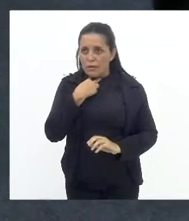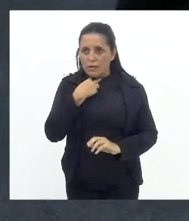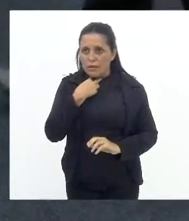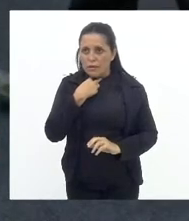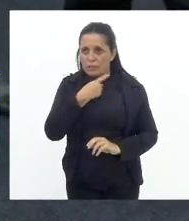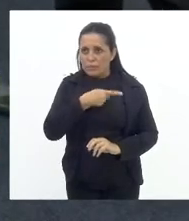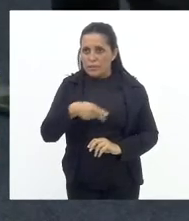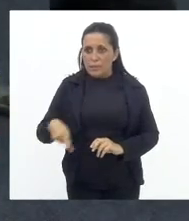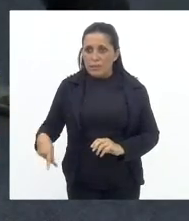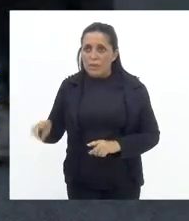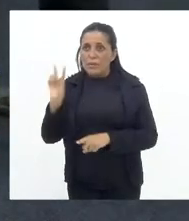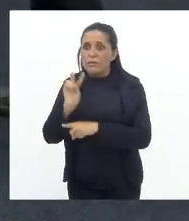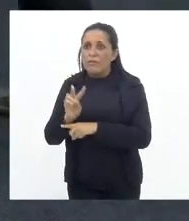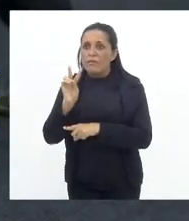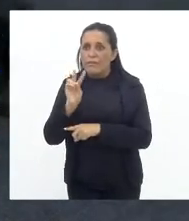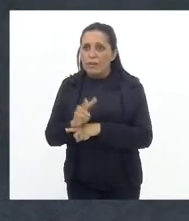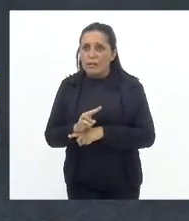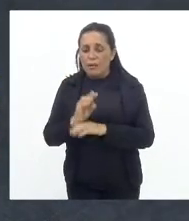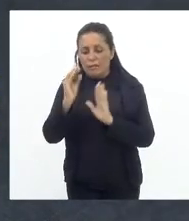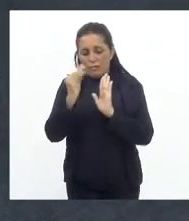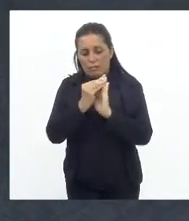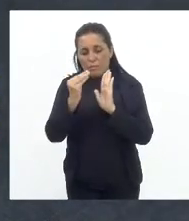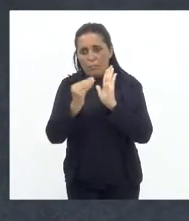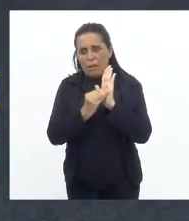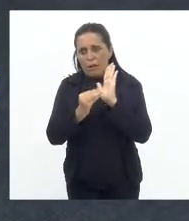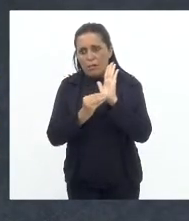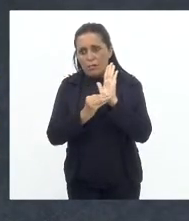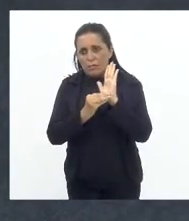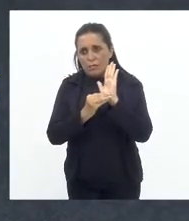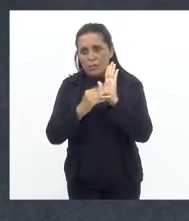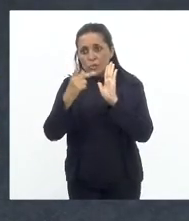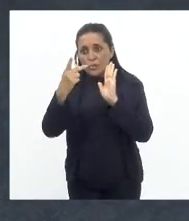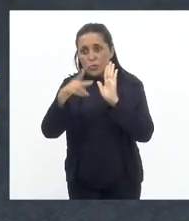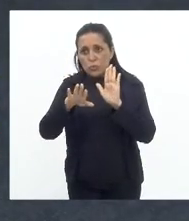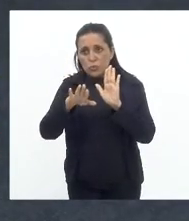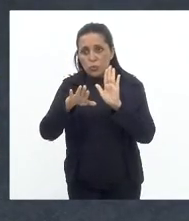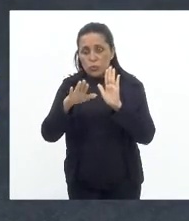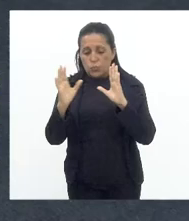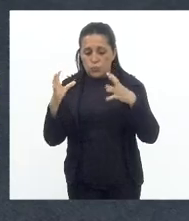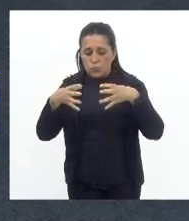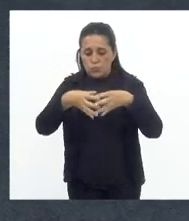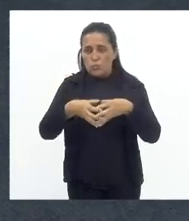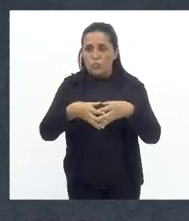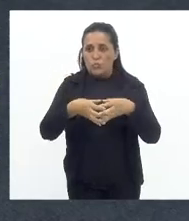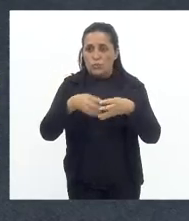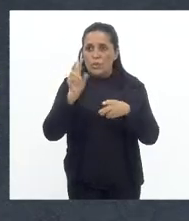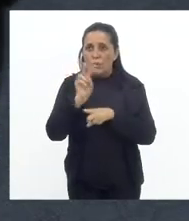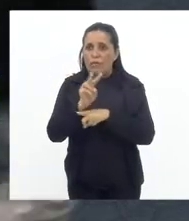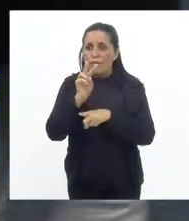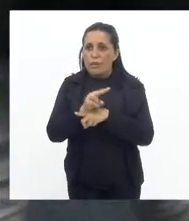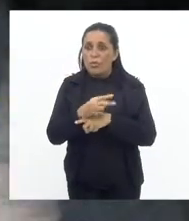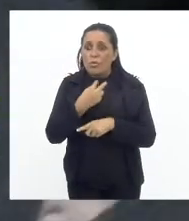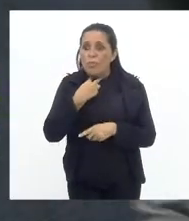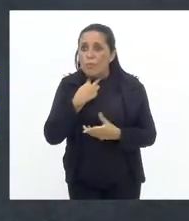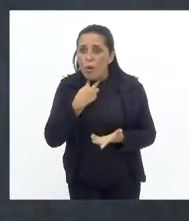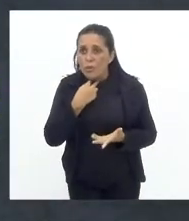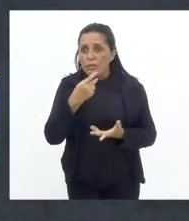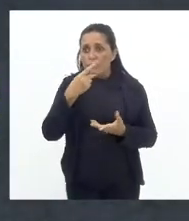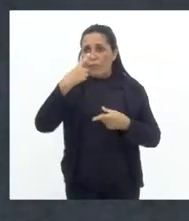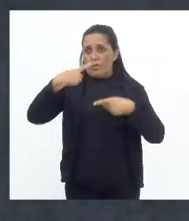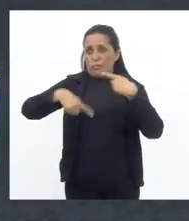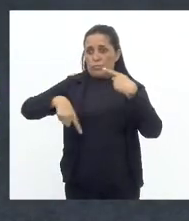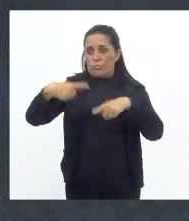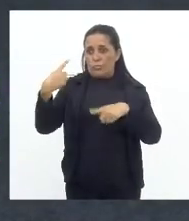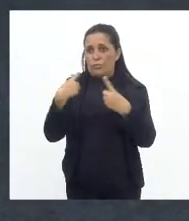Presidente defender as pautas que a sua bancada defende seu Deputado não se pode fazer um